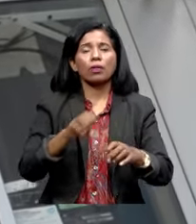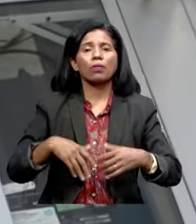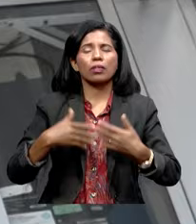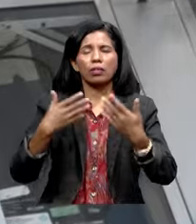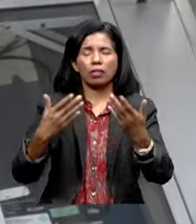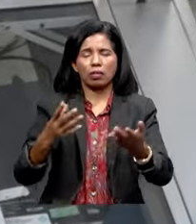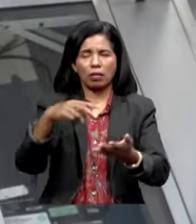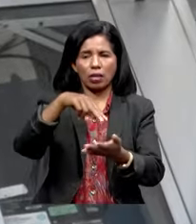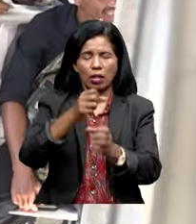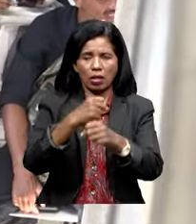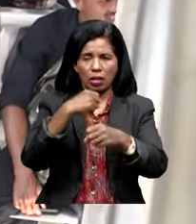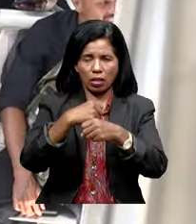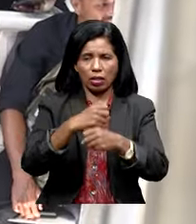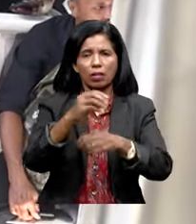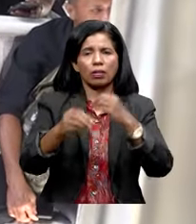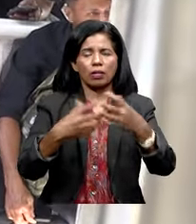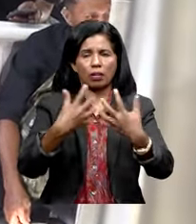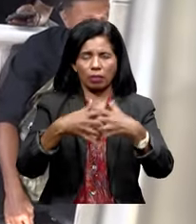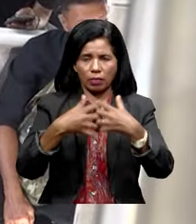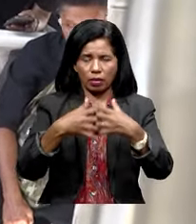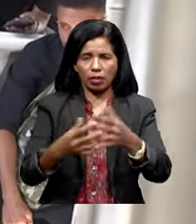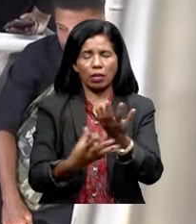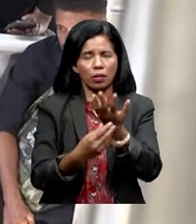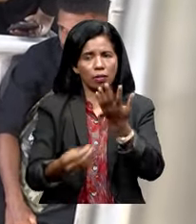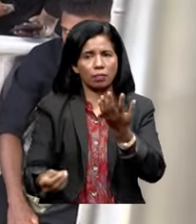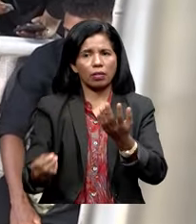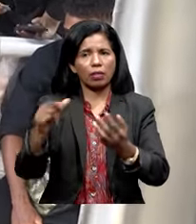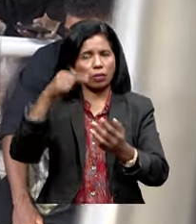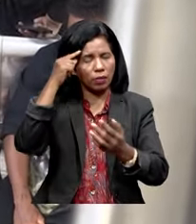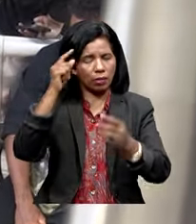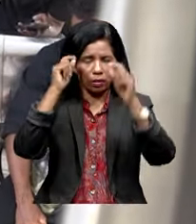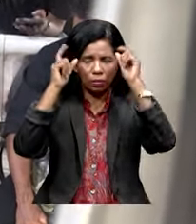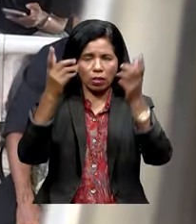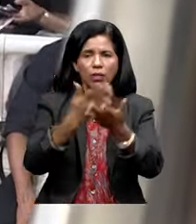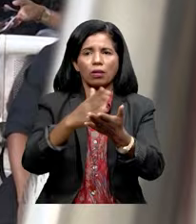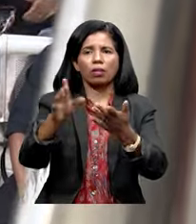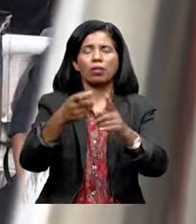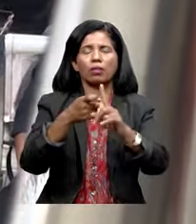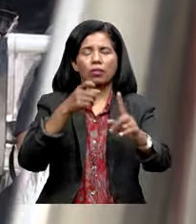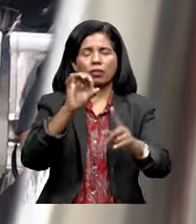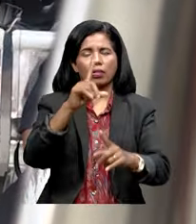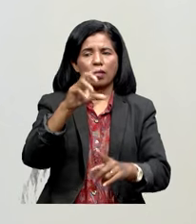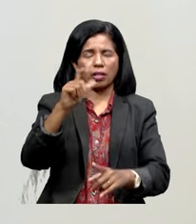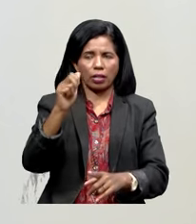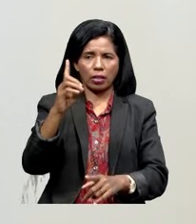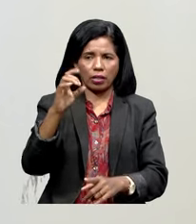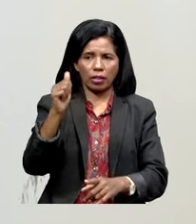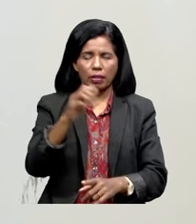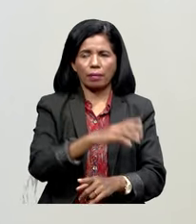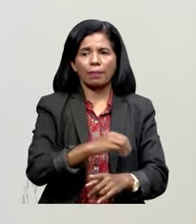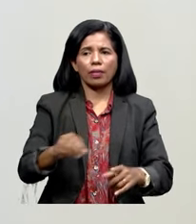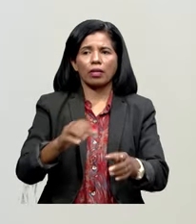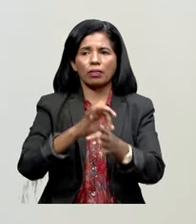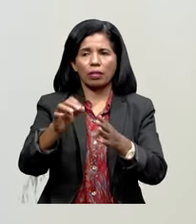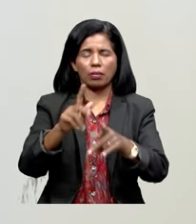ensaio instalação na operação da máquina Isla Rua, no governo Timor-Leste, Sosa Rusi, Finlândia. Agora a formação é na Intolu, que a